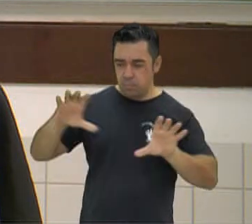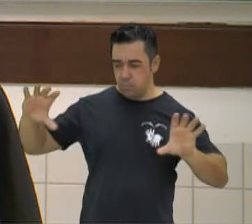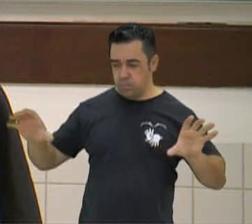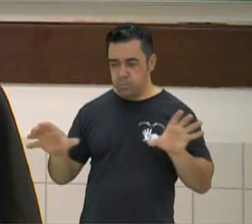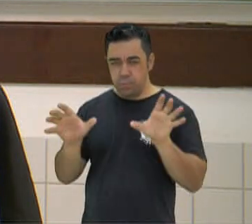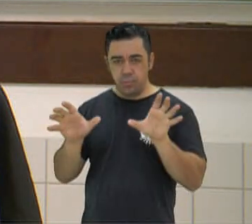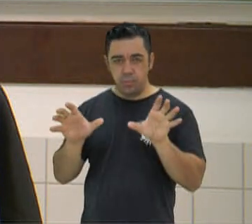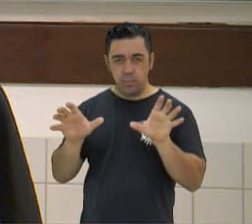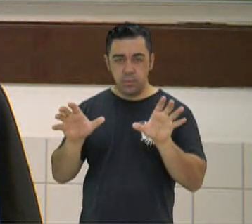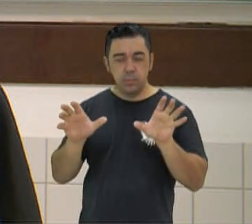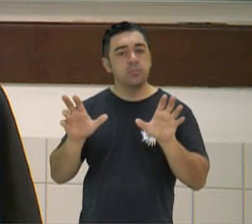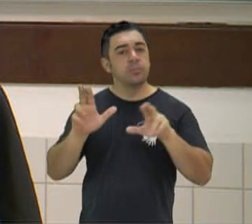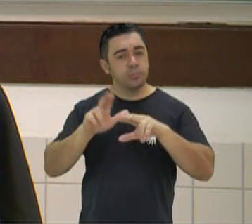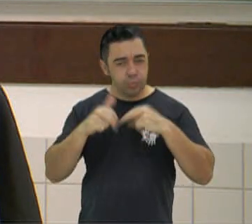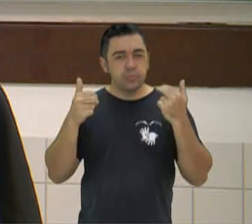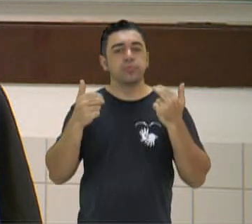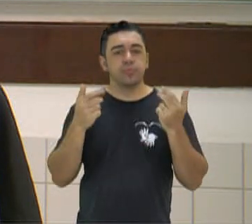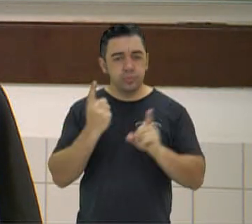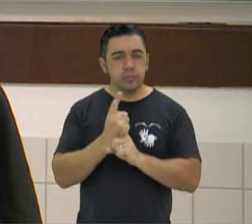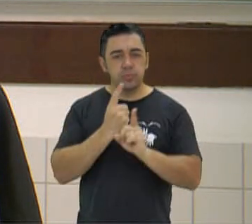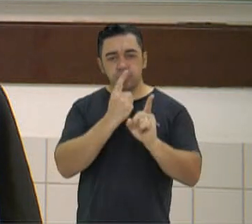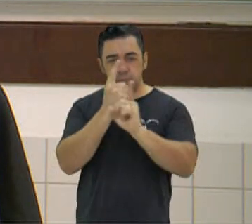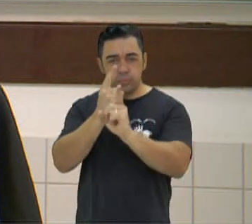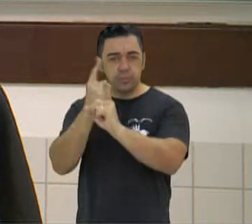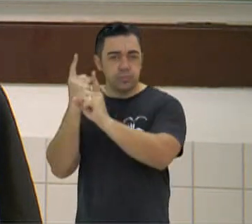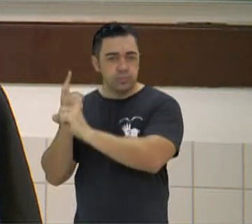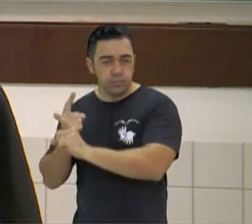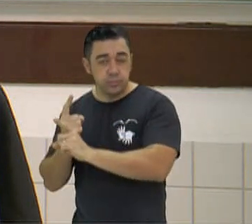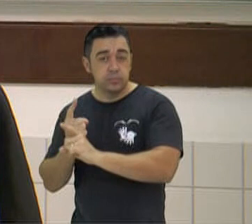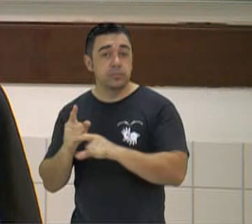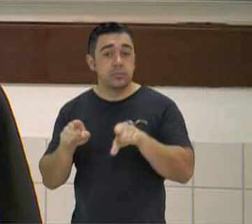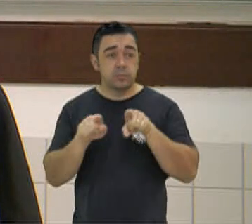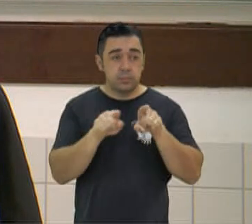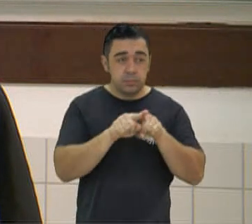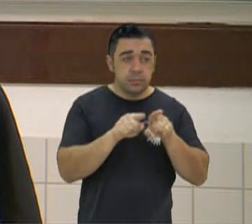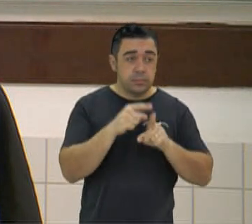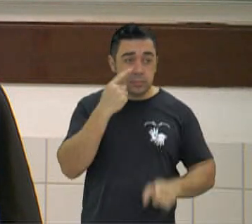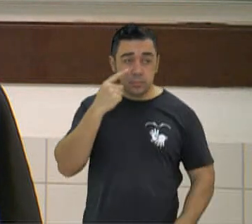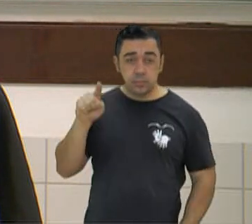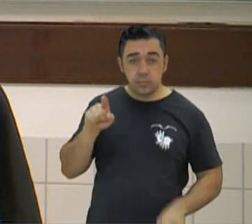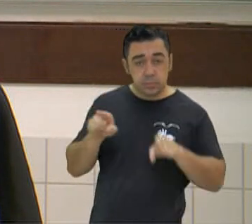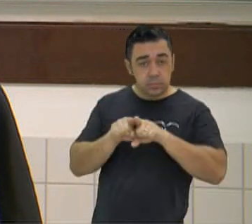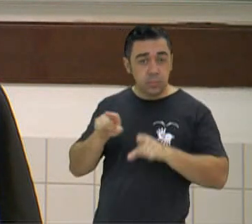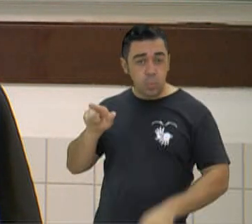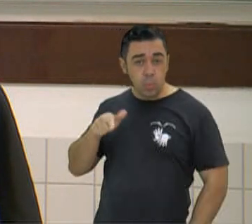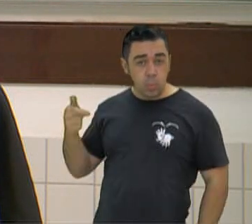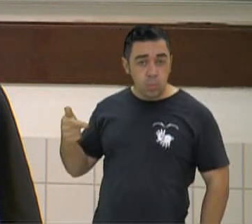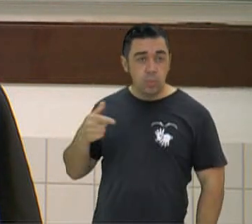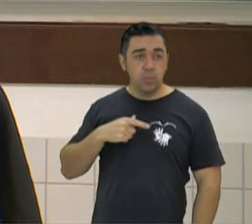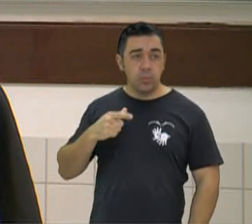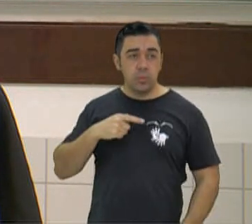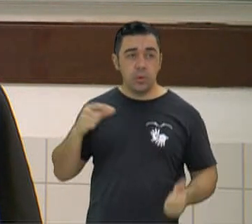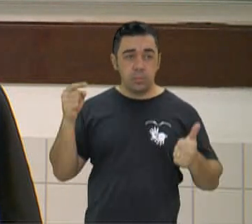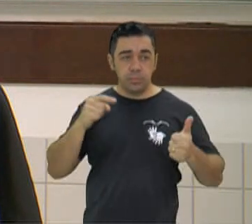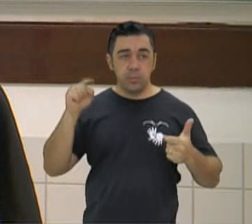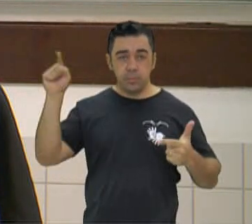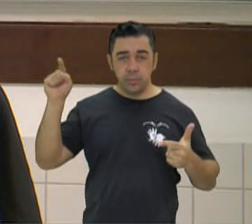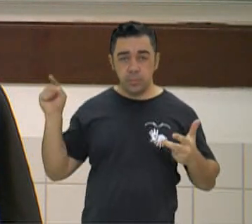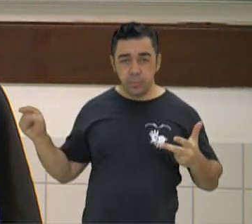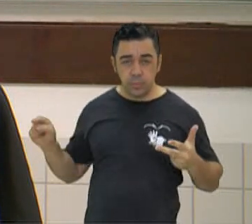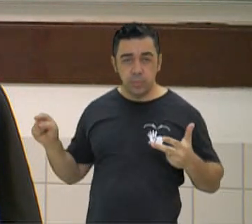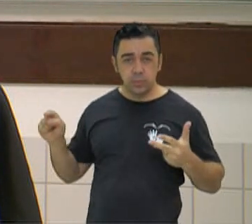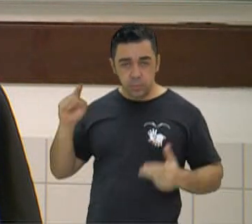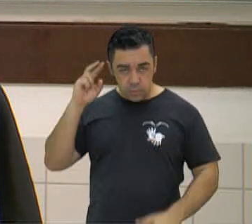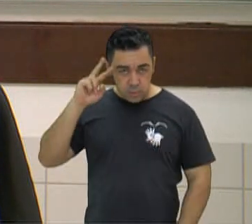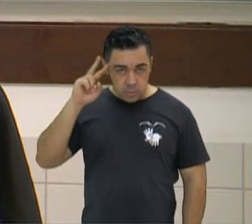Por isso que a gente encontra o fóssil desse animal em todos esses continentes. Assim como a gente está olhando ali também um outro fóssil em roxinho, o outro aqui em cor-de-rosa,